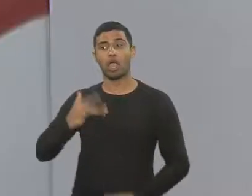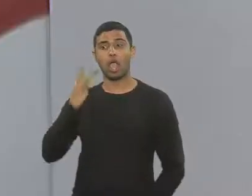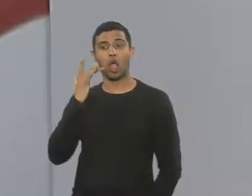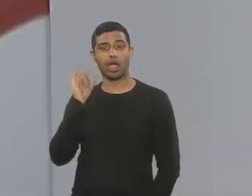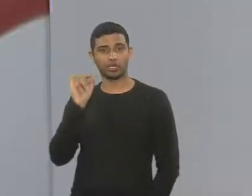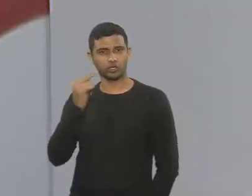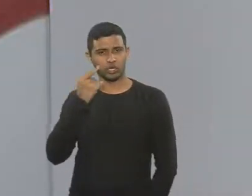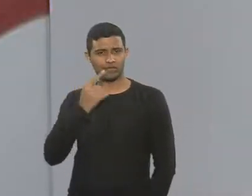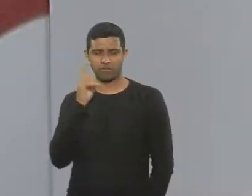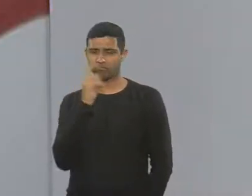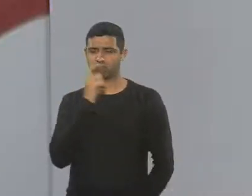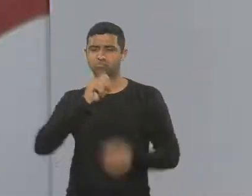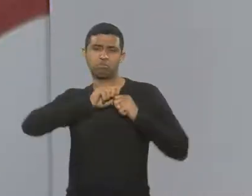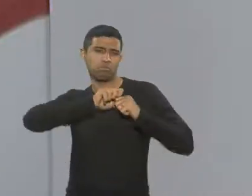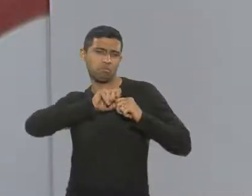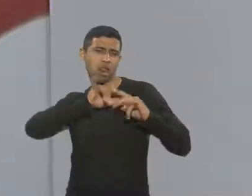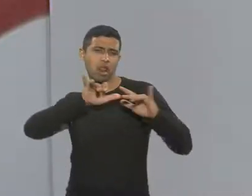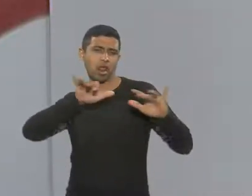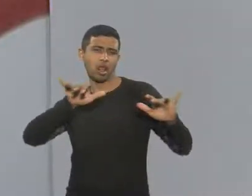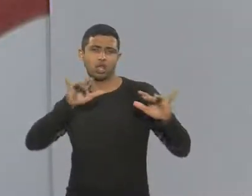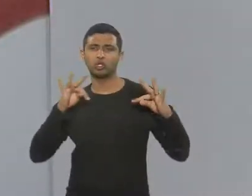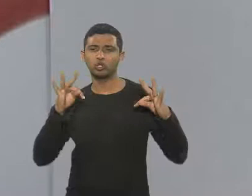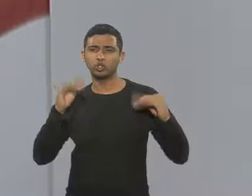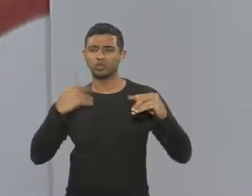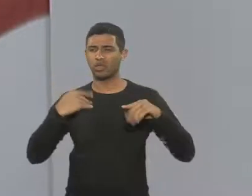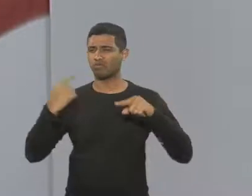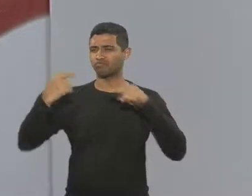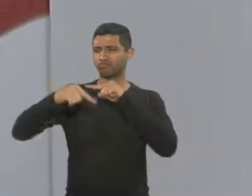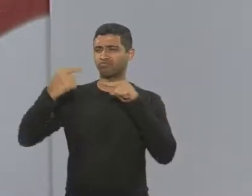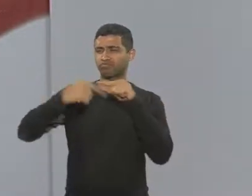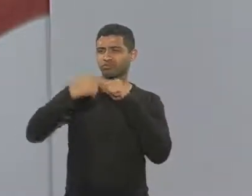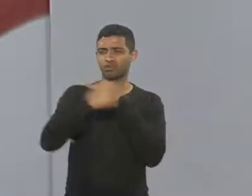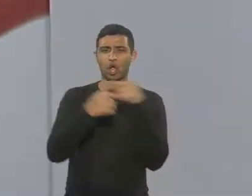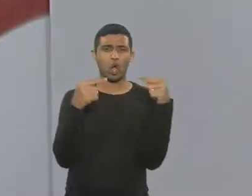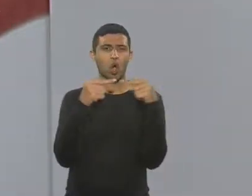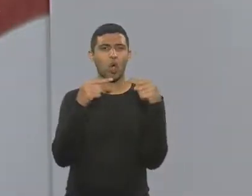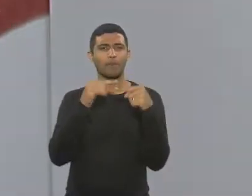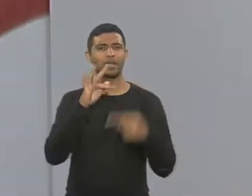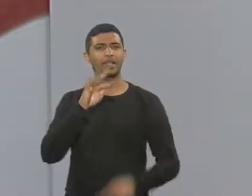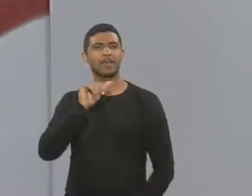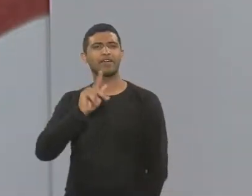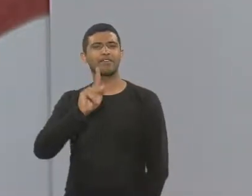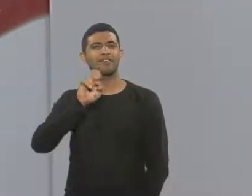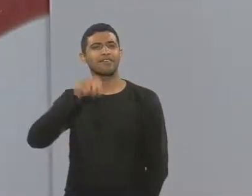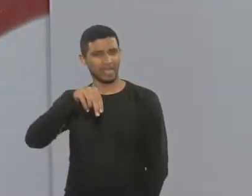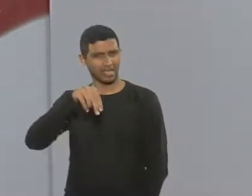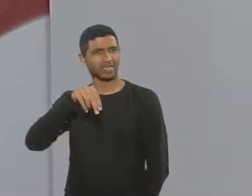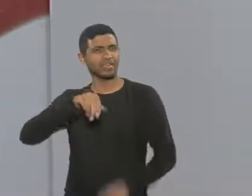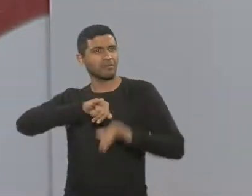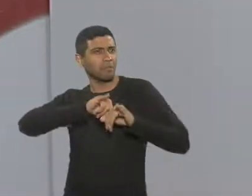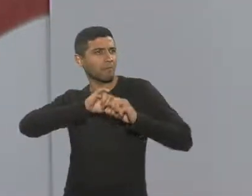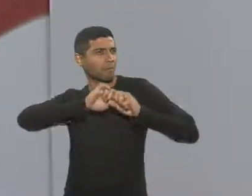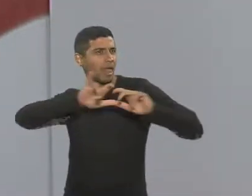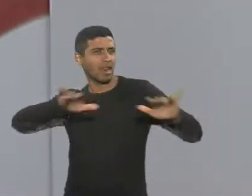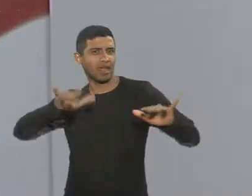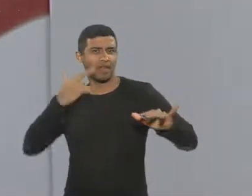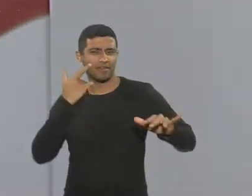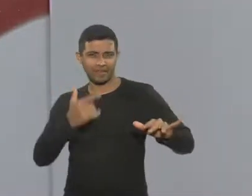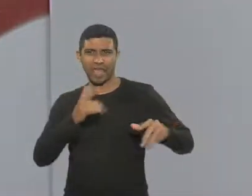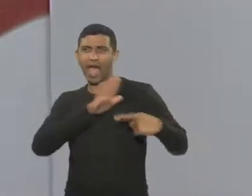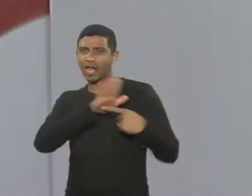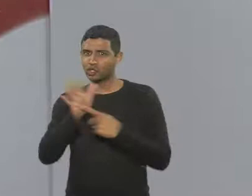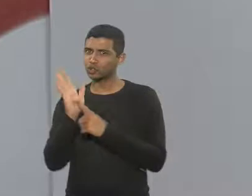que é assim, as fake news funcionam muito assim, né? Tudo que eu discordo, né, é fake news. Então, assim, isso já é algo que ajuda a